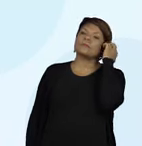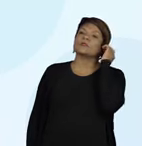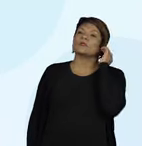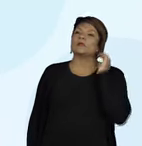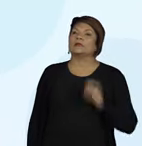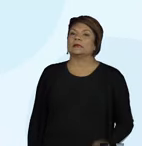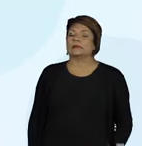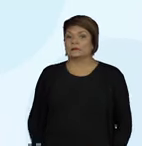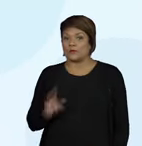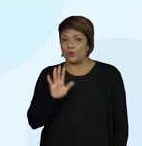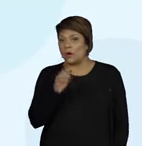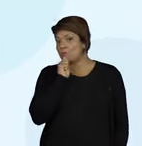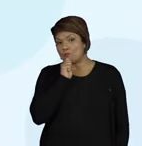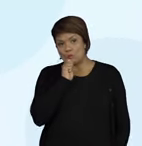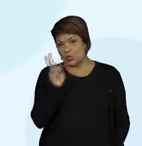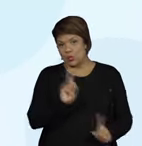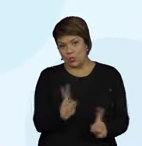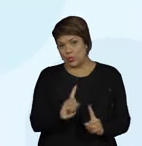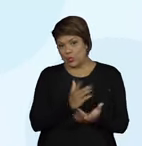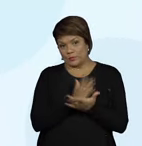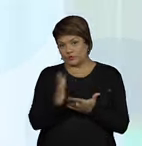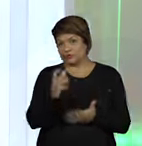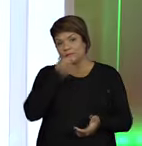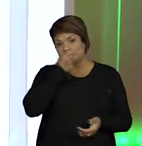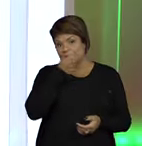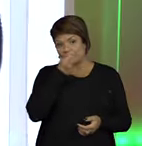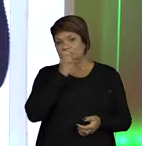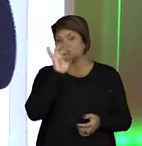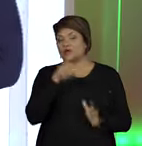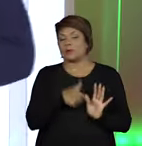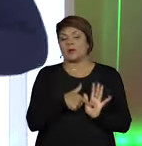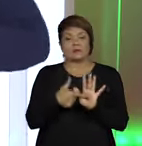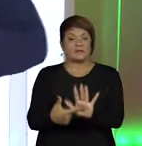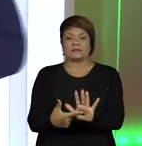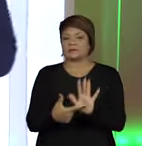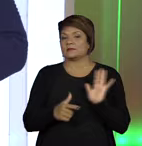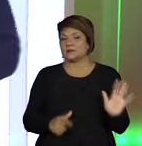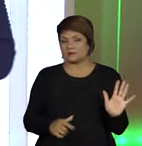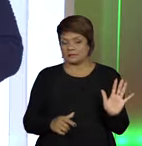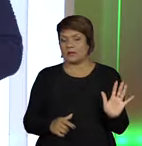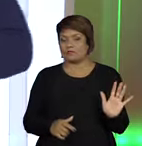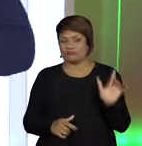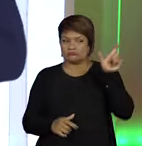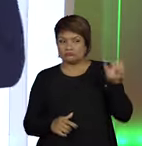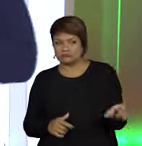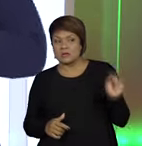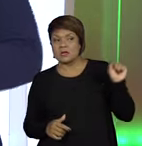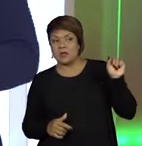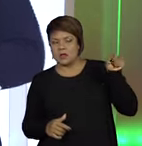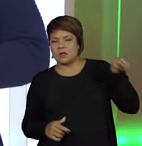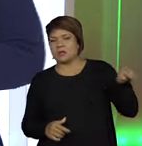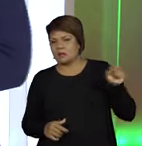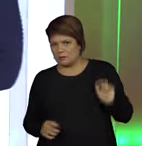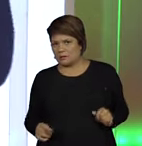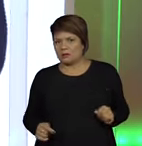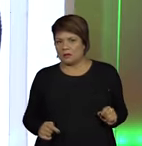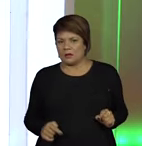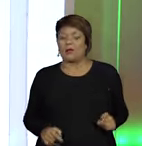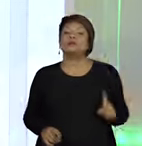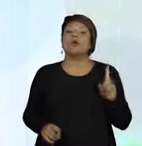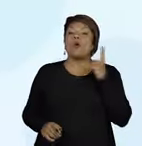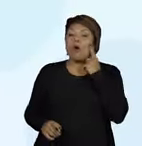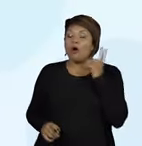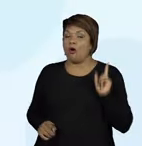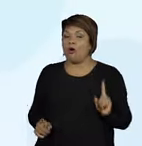Não começou ainda a entrevista, né? Não, eu entendi que foi uma apresentação do entrevistado nesse momento. Então, mas é muito importante. Foi